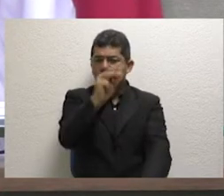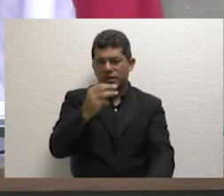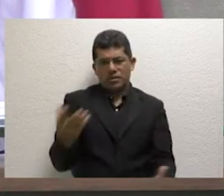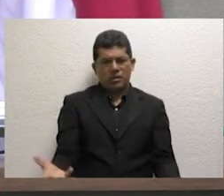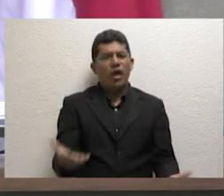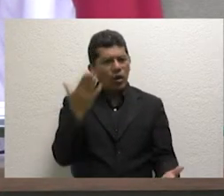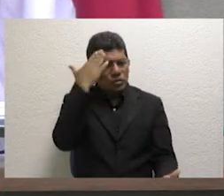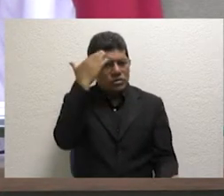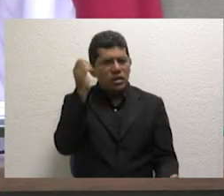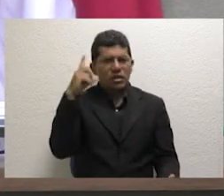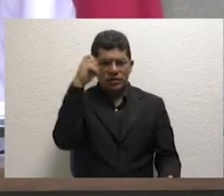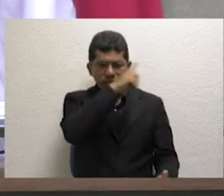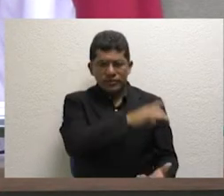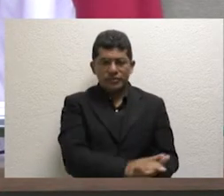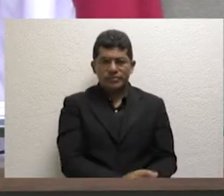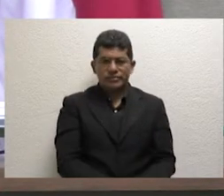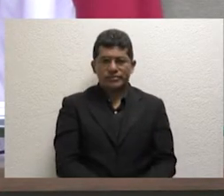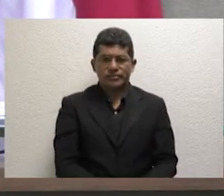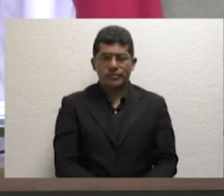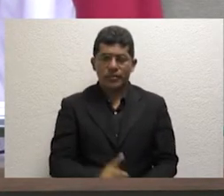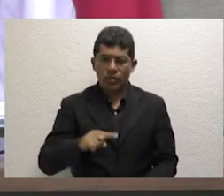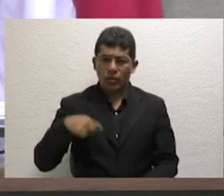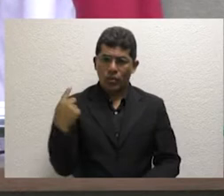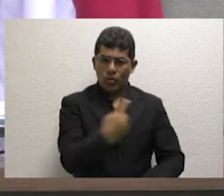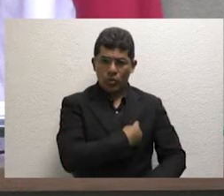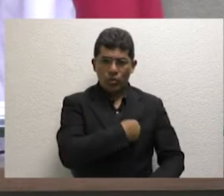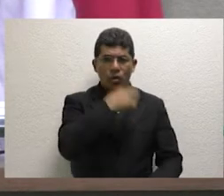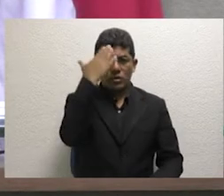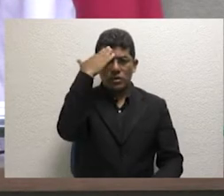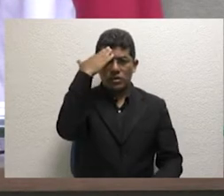então assim nós sabemos